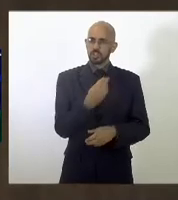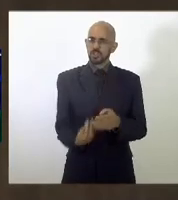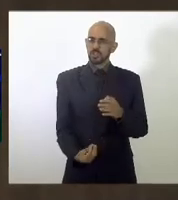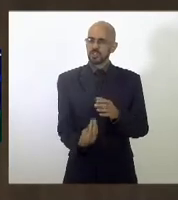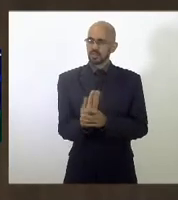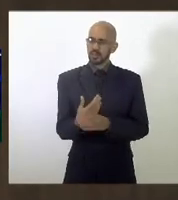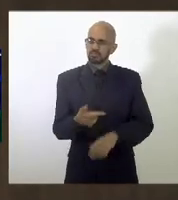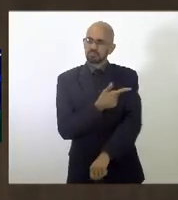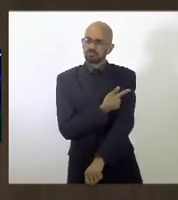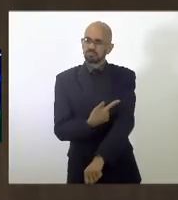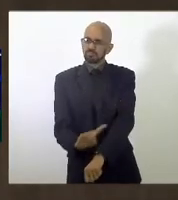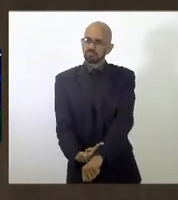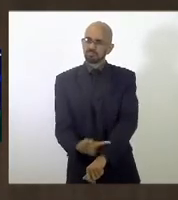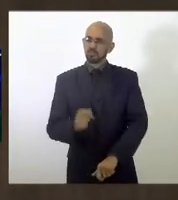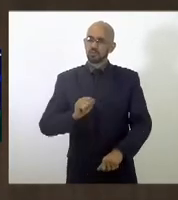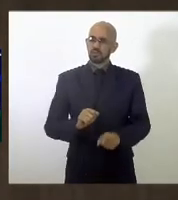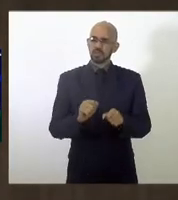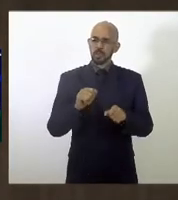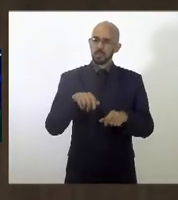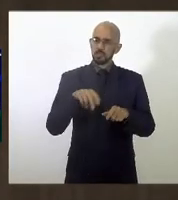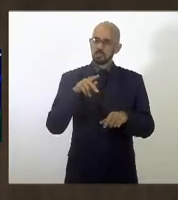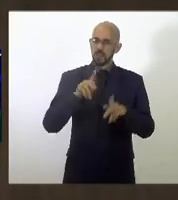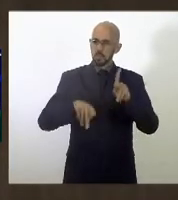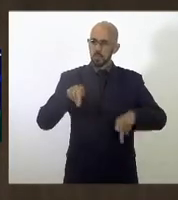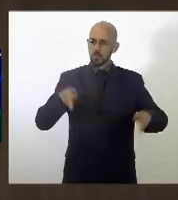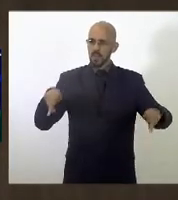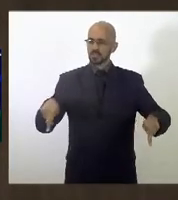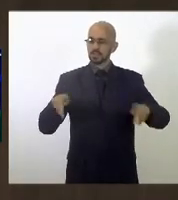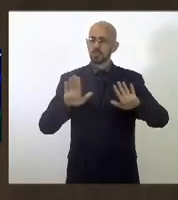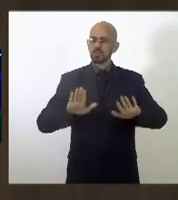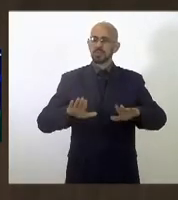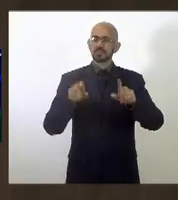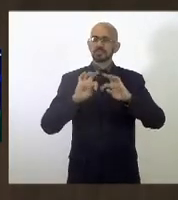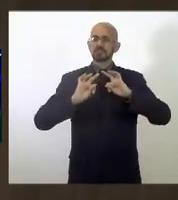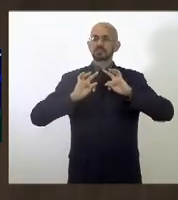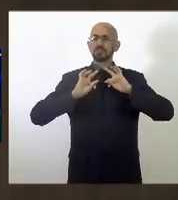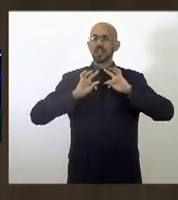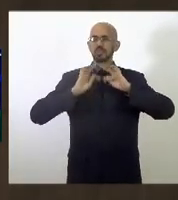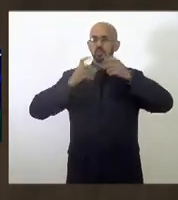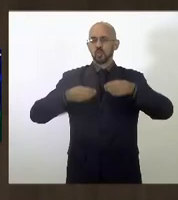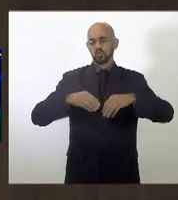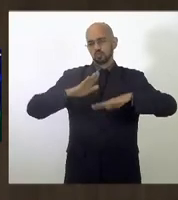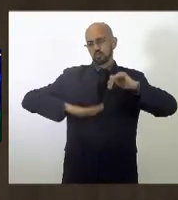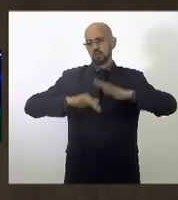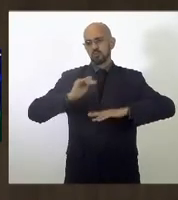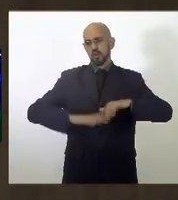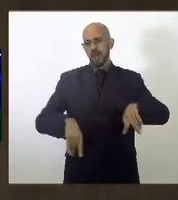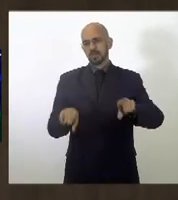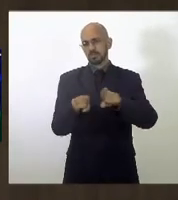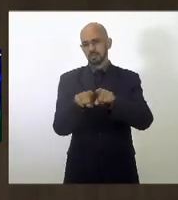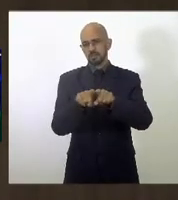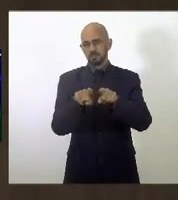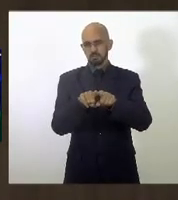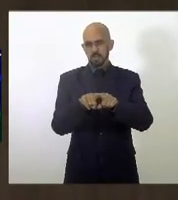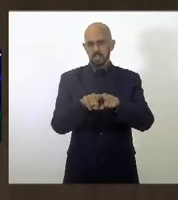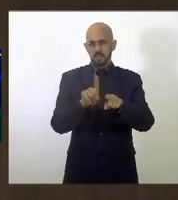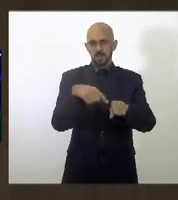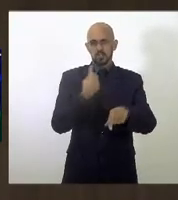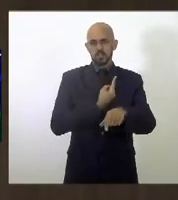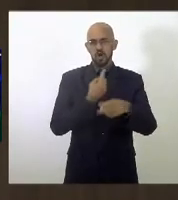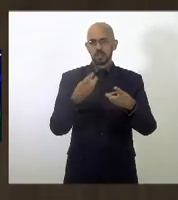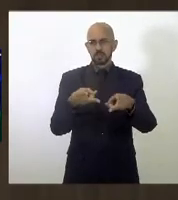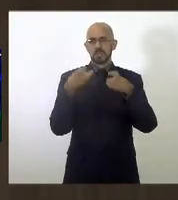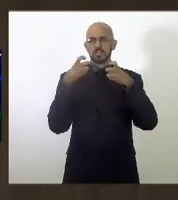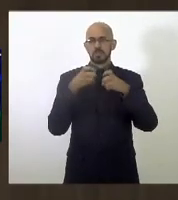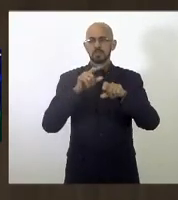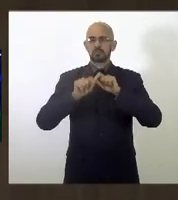trazendo não só para a população, mas também como para todos os profissionais. A gente tem observado, e não é